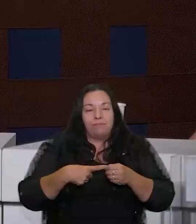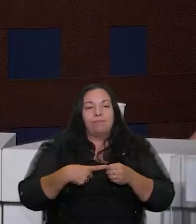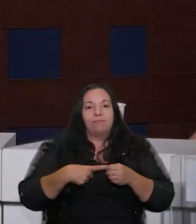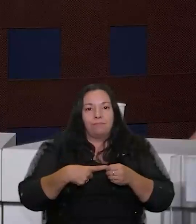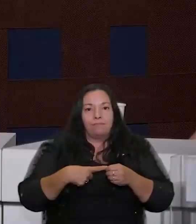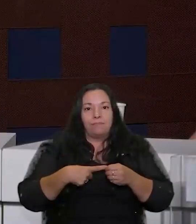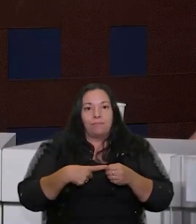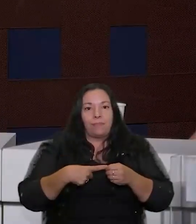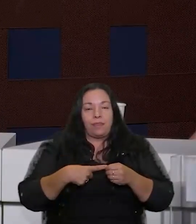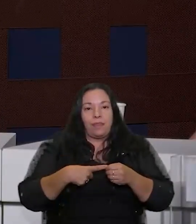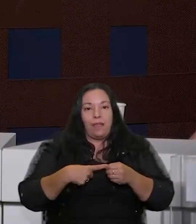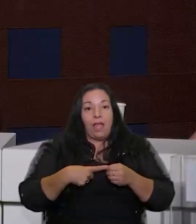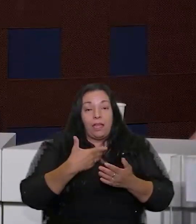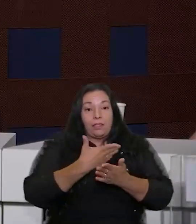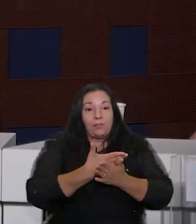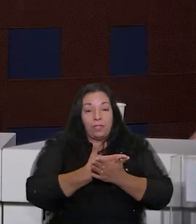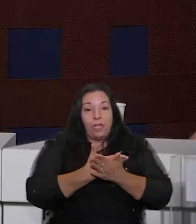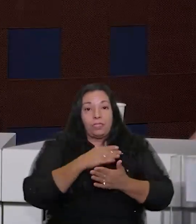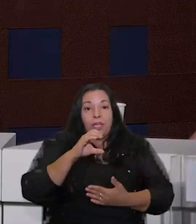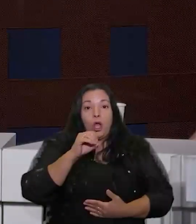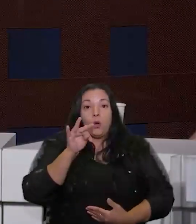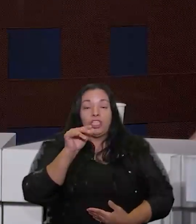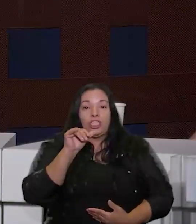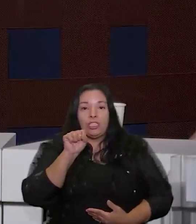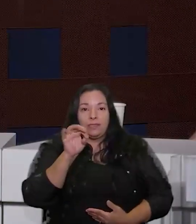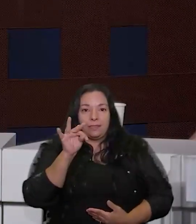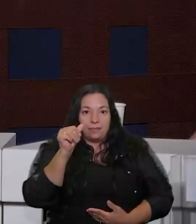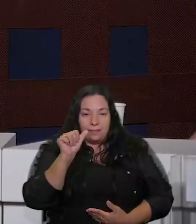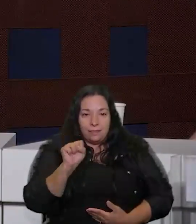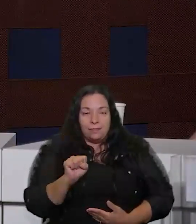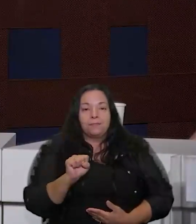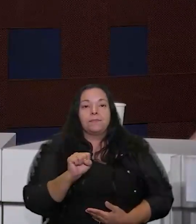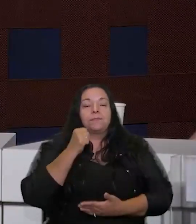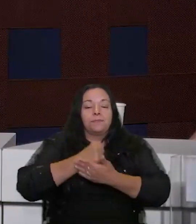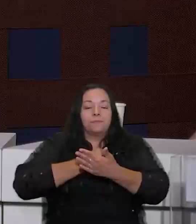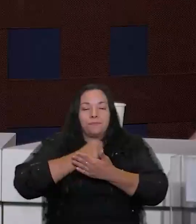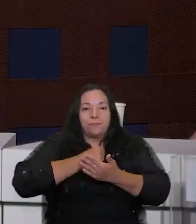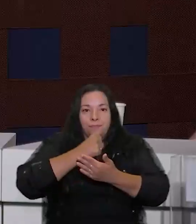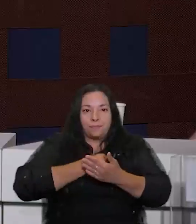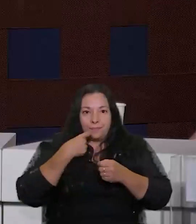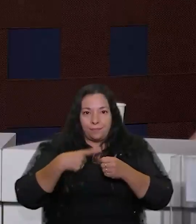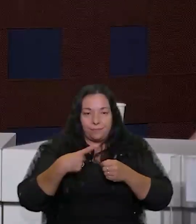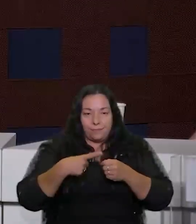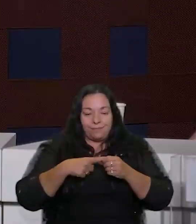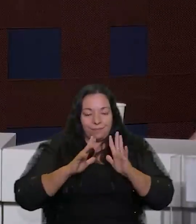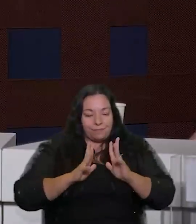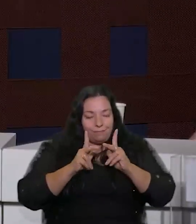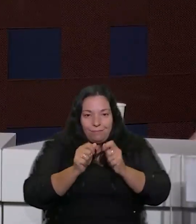né, os estudantes cotistas, herdeiros desses construtores iniciais dessa cidade, né, que deram de